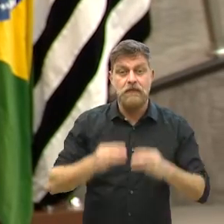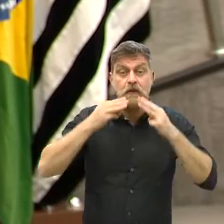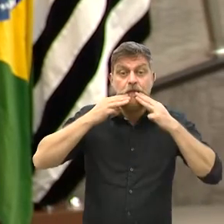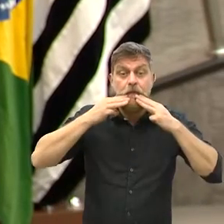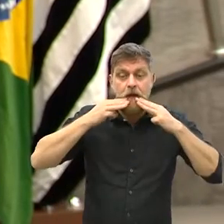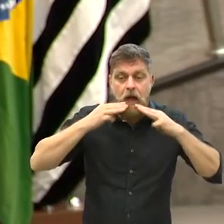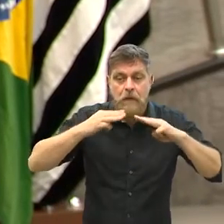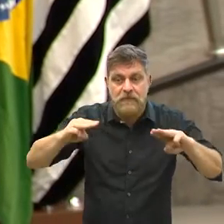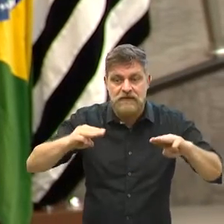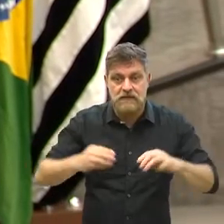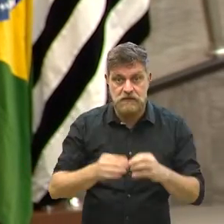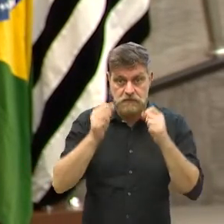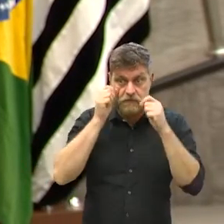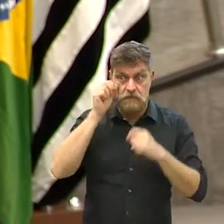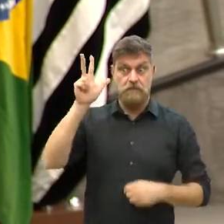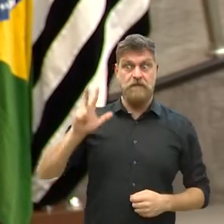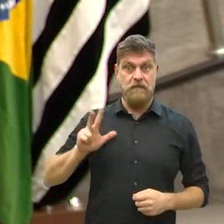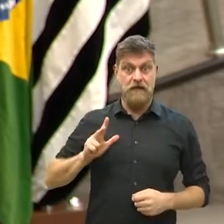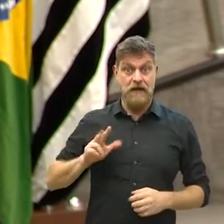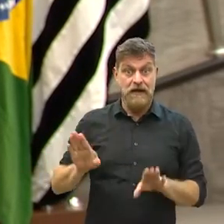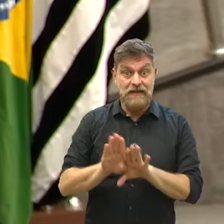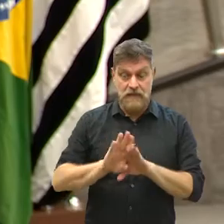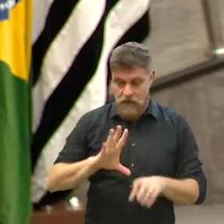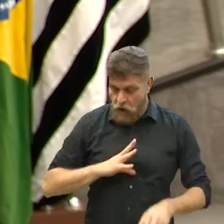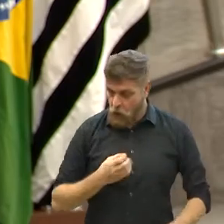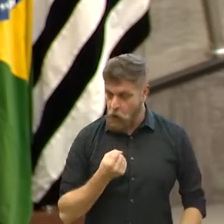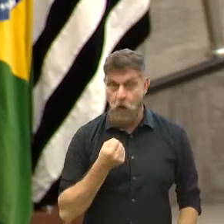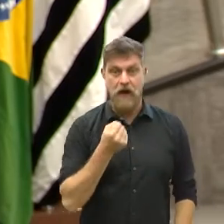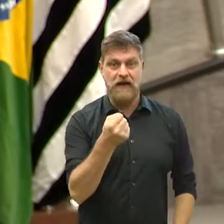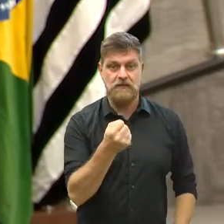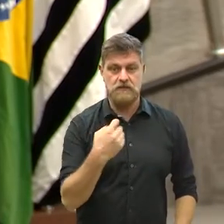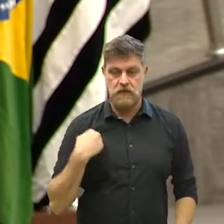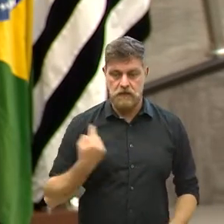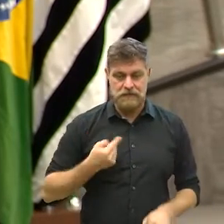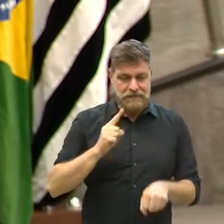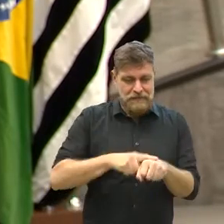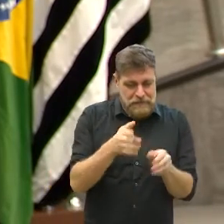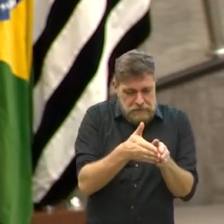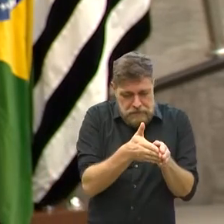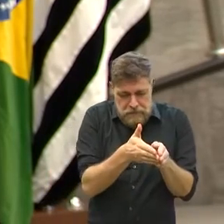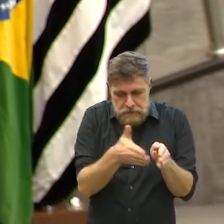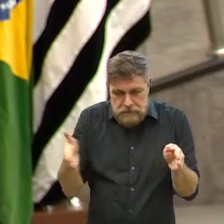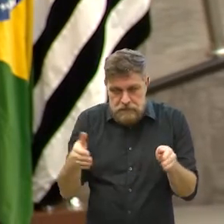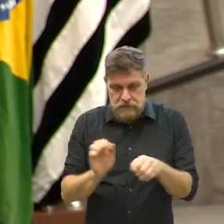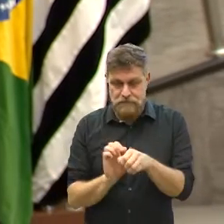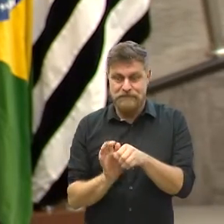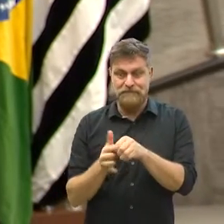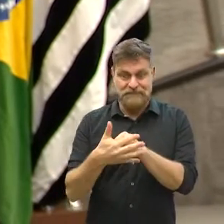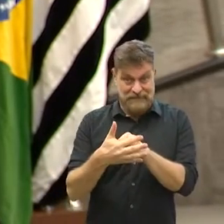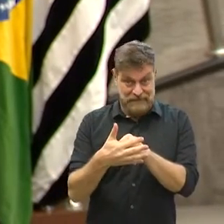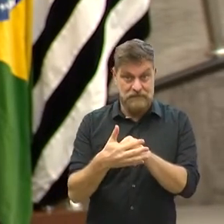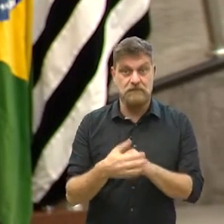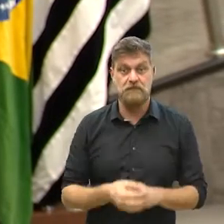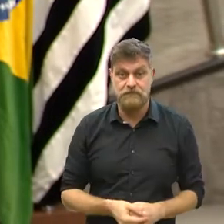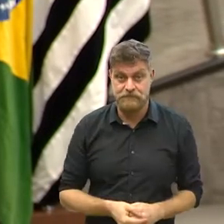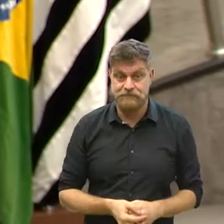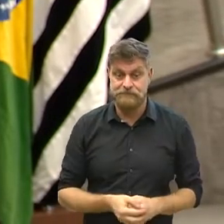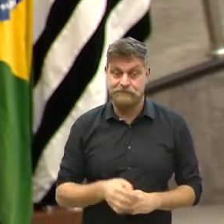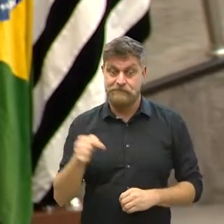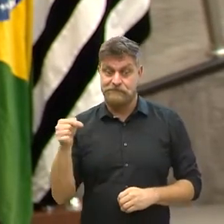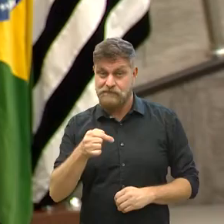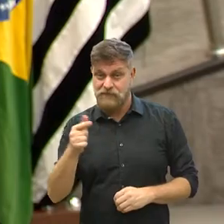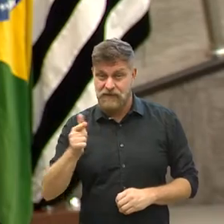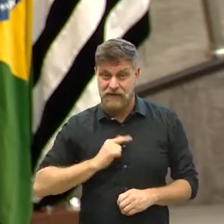uma mensagem de alerta, mas de coragem. Passaremos esse período da